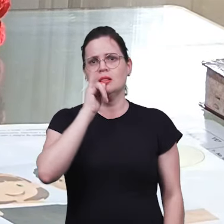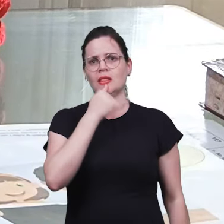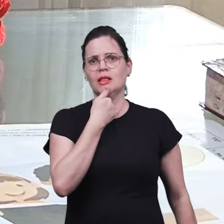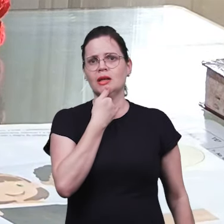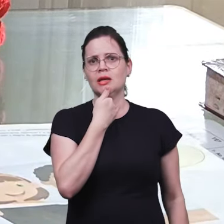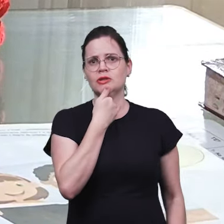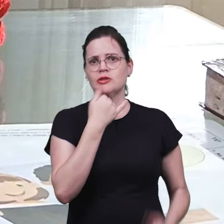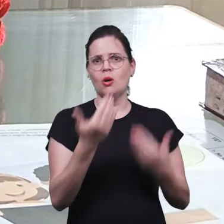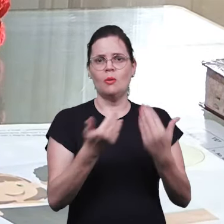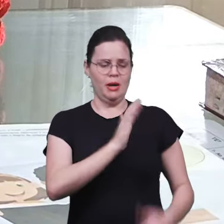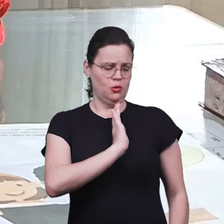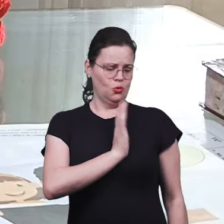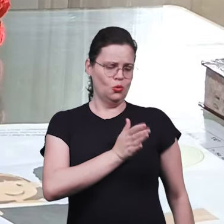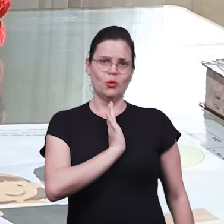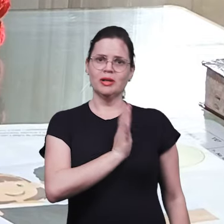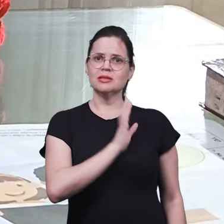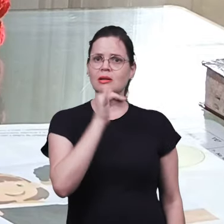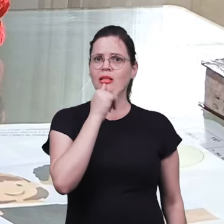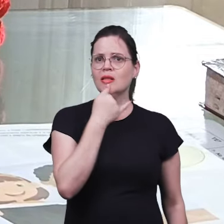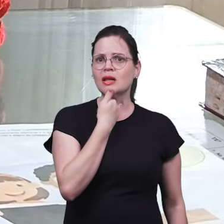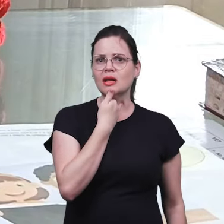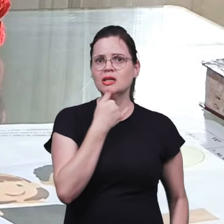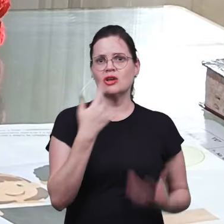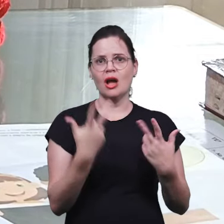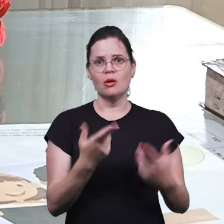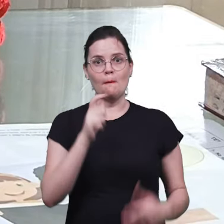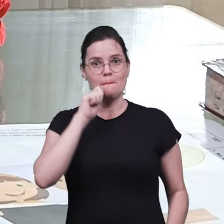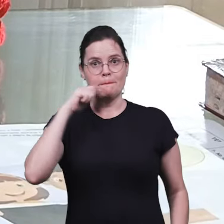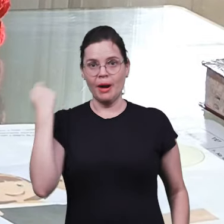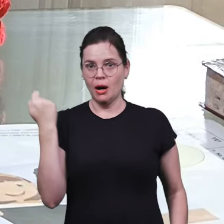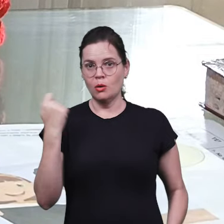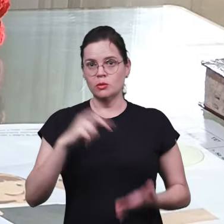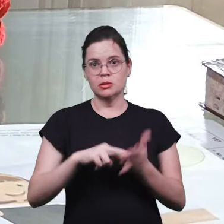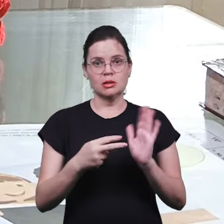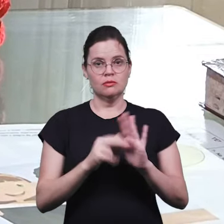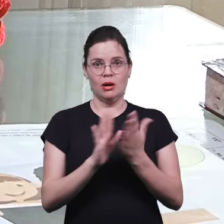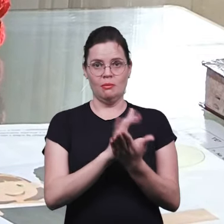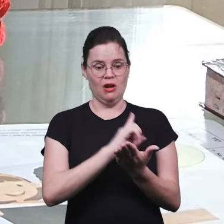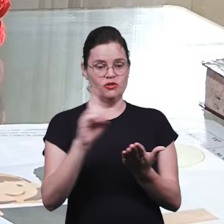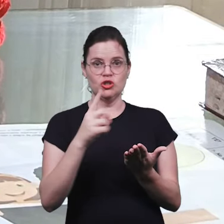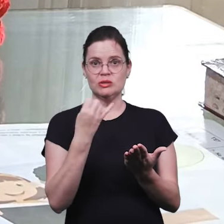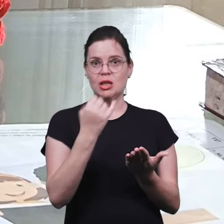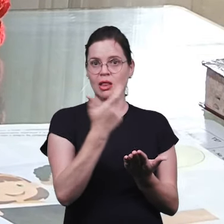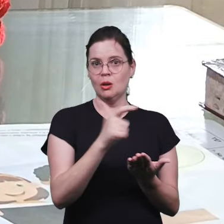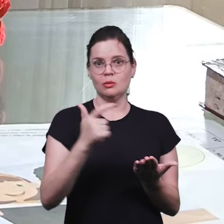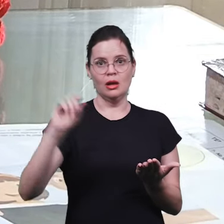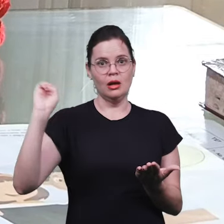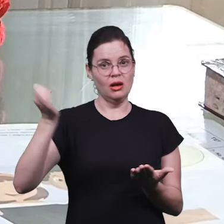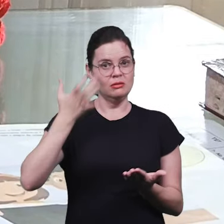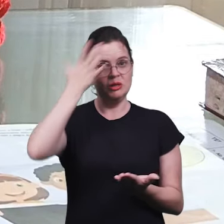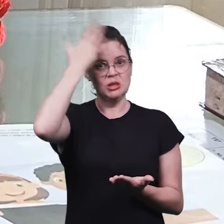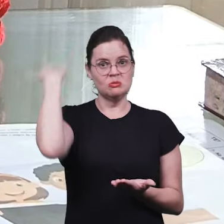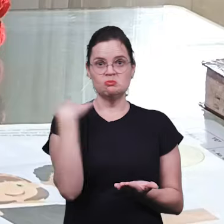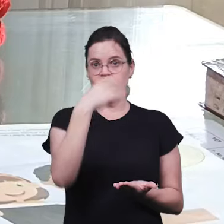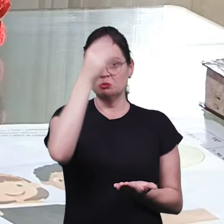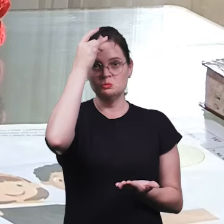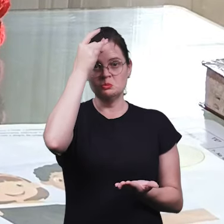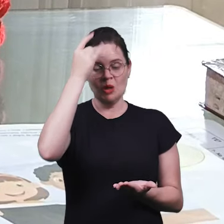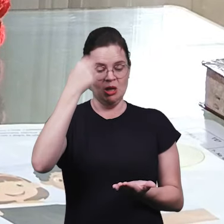ó, estava vazio. Era um coração vazio, triste. Não tinha a presença do Espírito Santo.